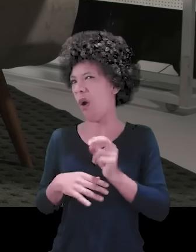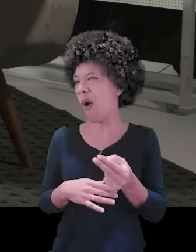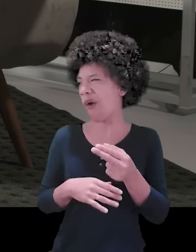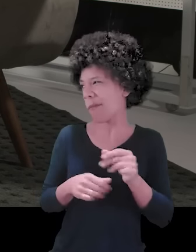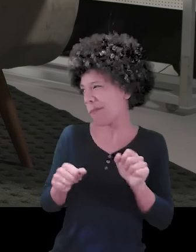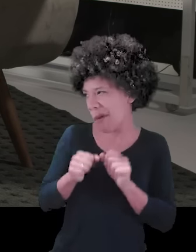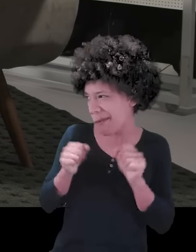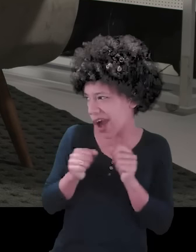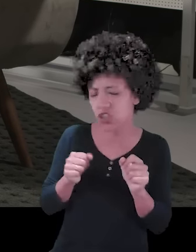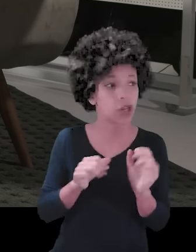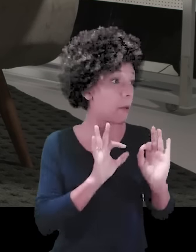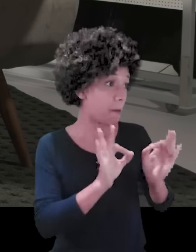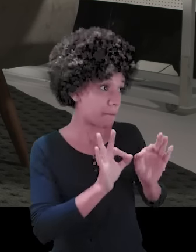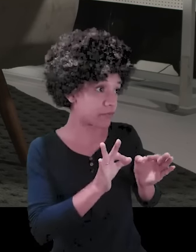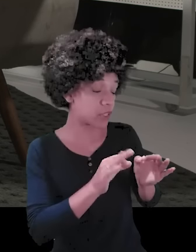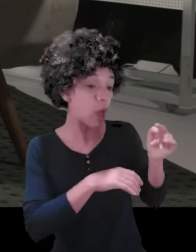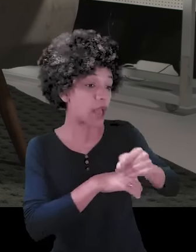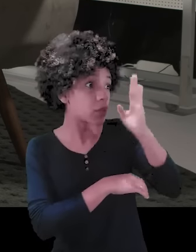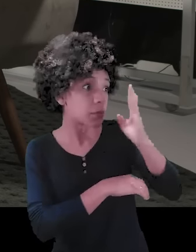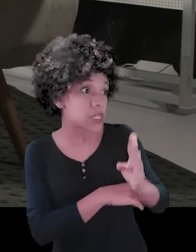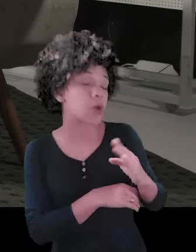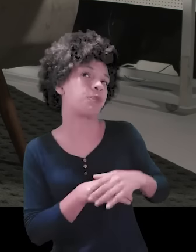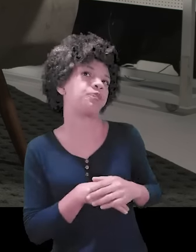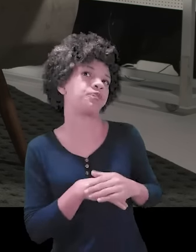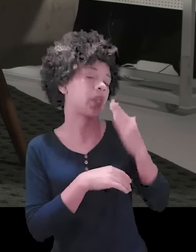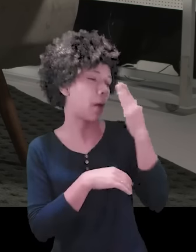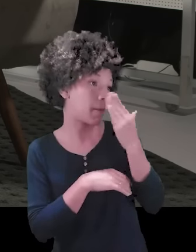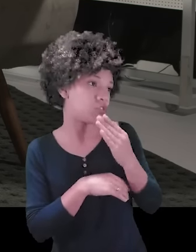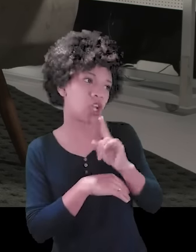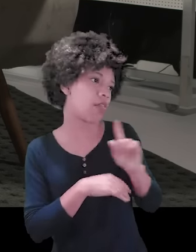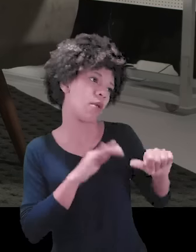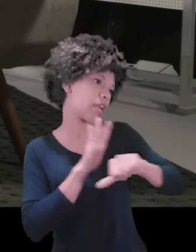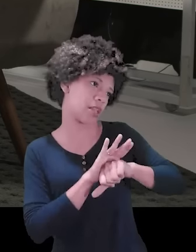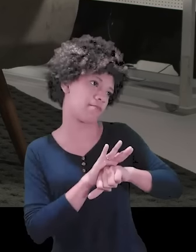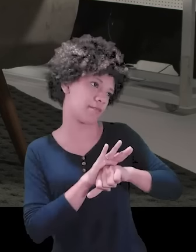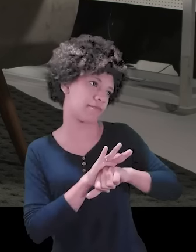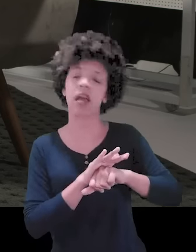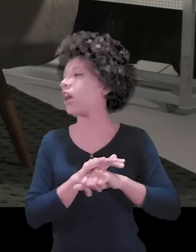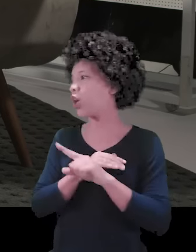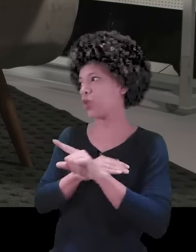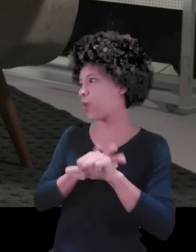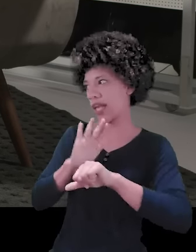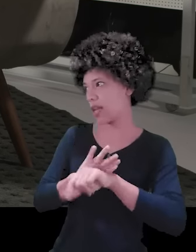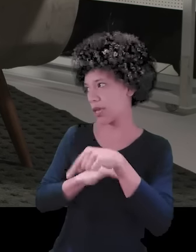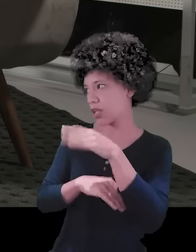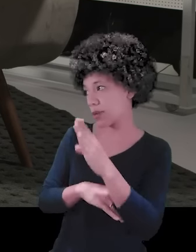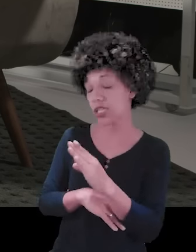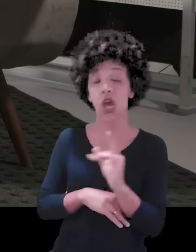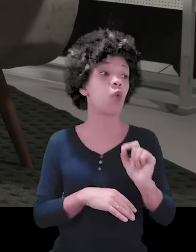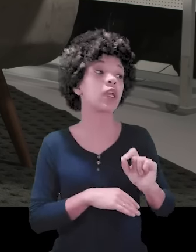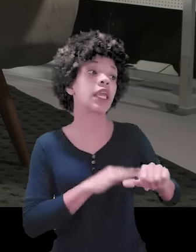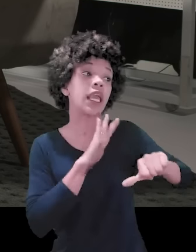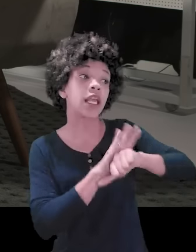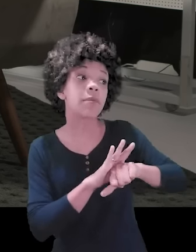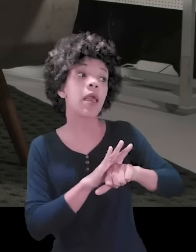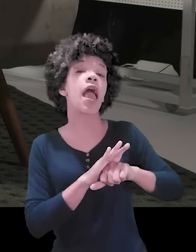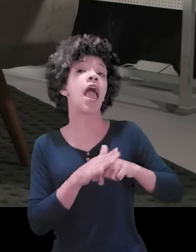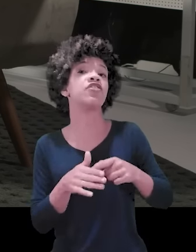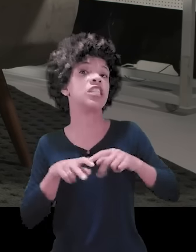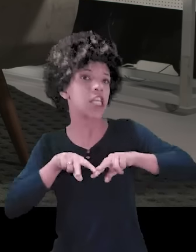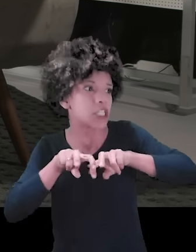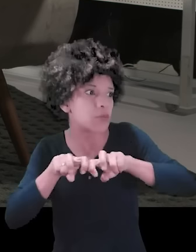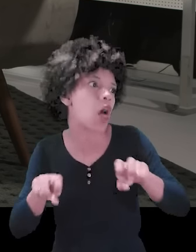uma bosta horroroso foi feito aqui no Brasil prostituição não é crime é exatamente não é que não o que é crime vocês por aí